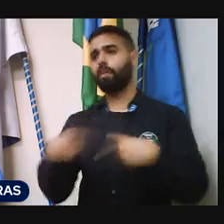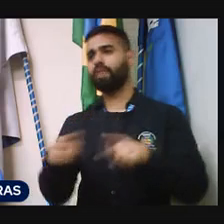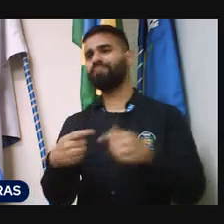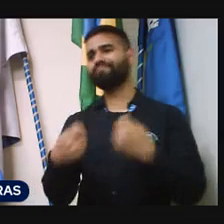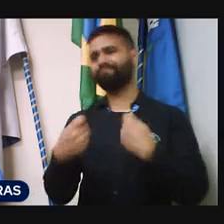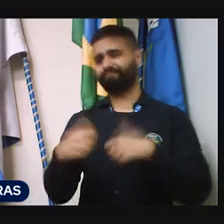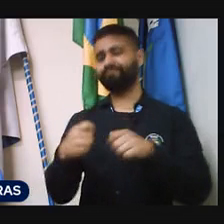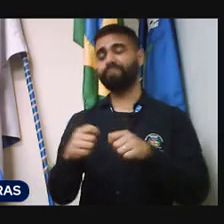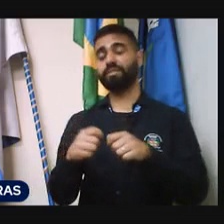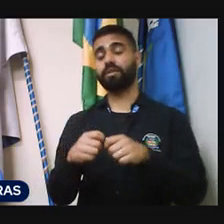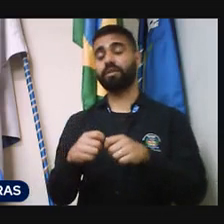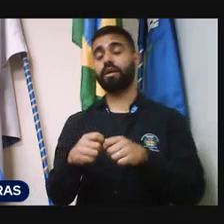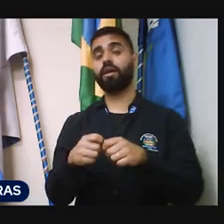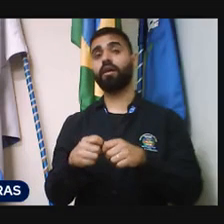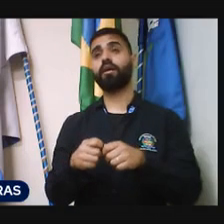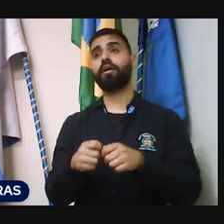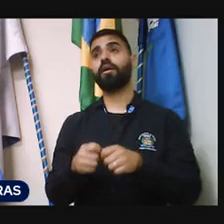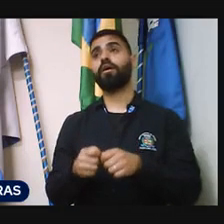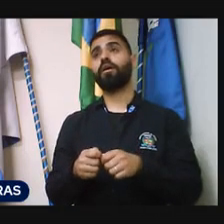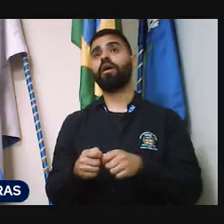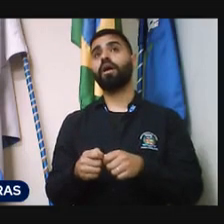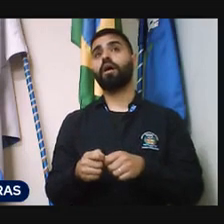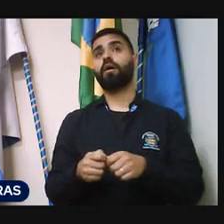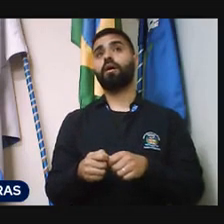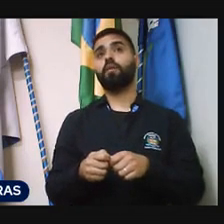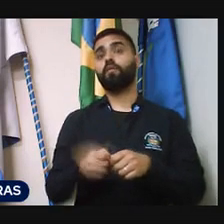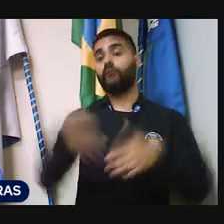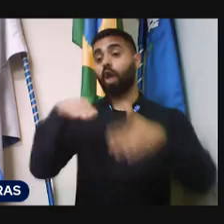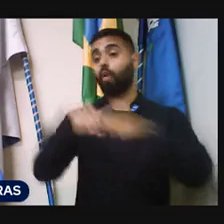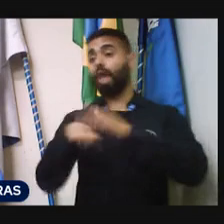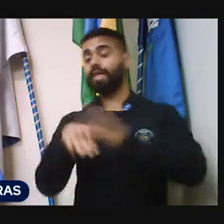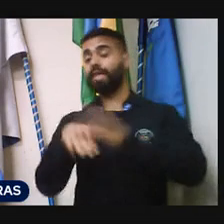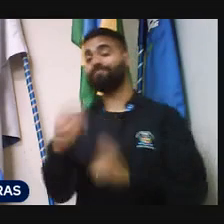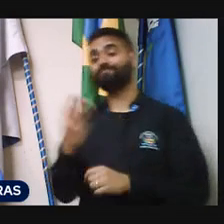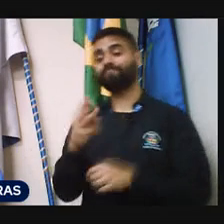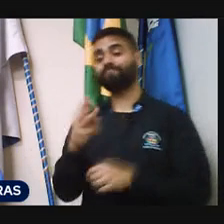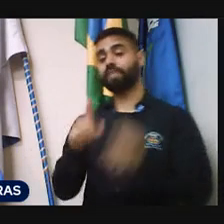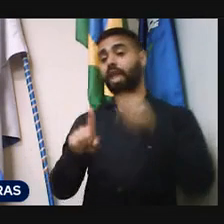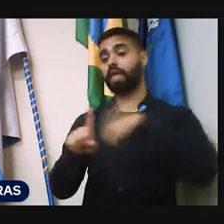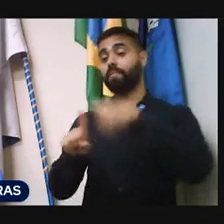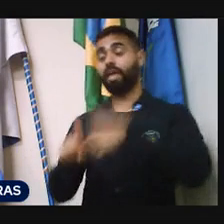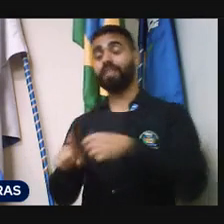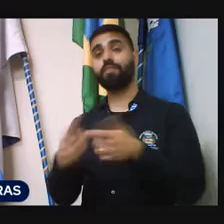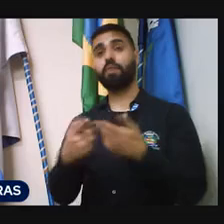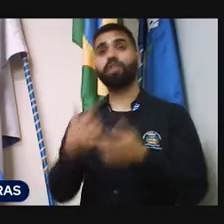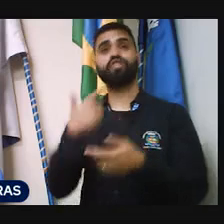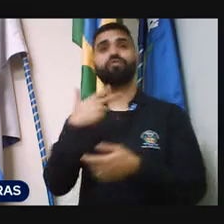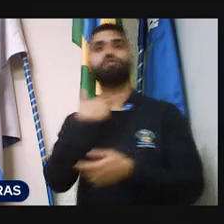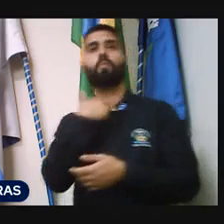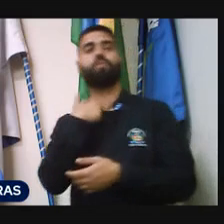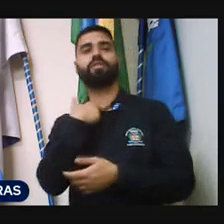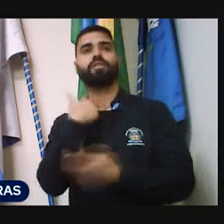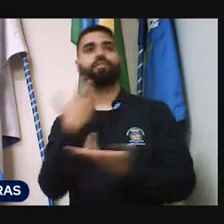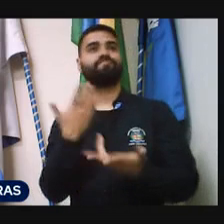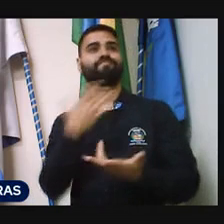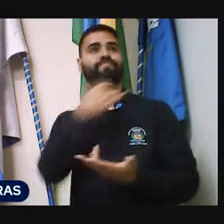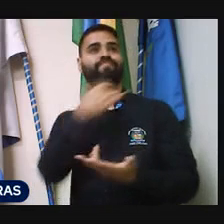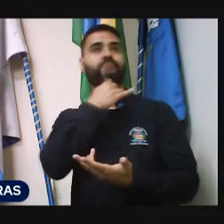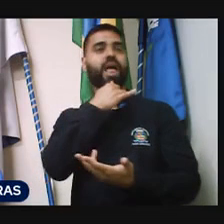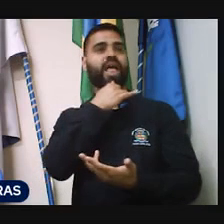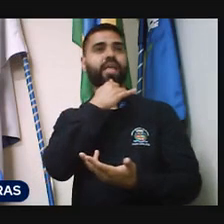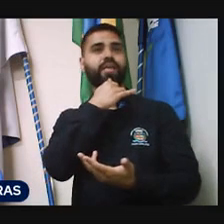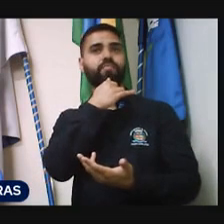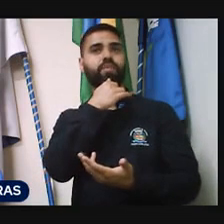ser necessários e quantidade para três meses para rotatividade 15 leitos porque a gente não podia correr o risco de chegar